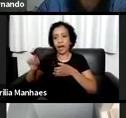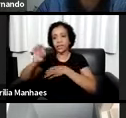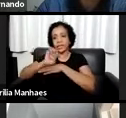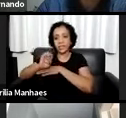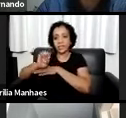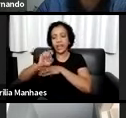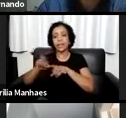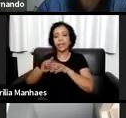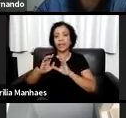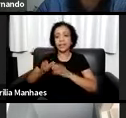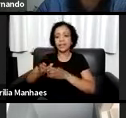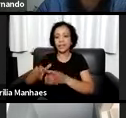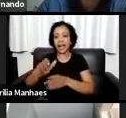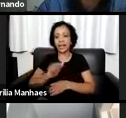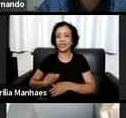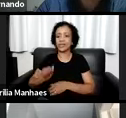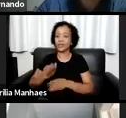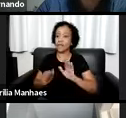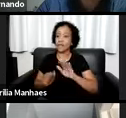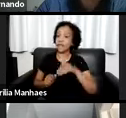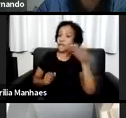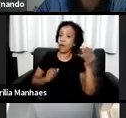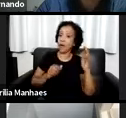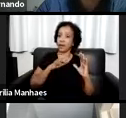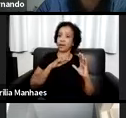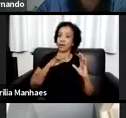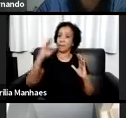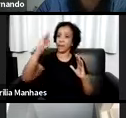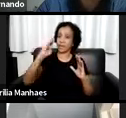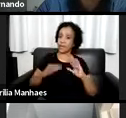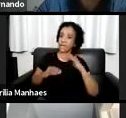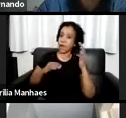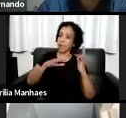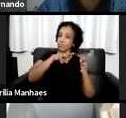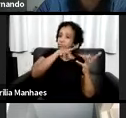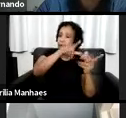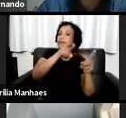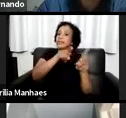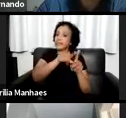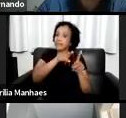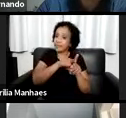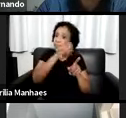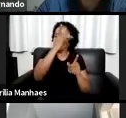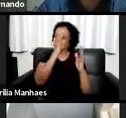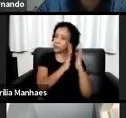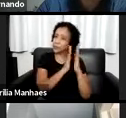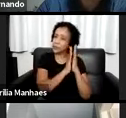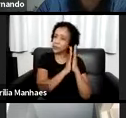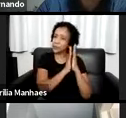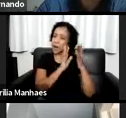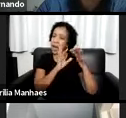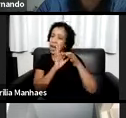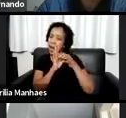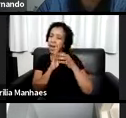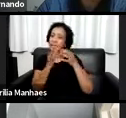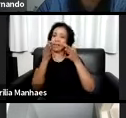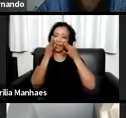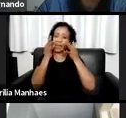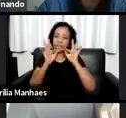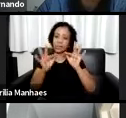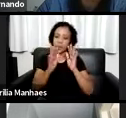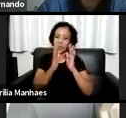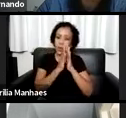dessa jornada. Através de inúmeros testemunhos que nós ouvimos em outros momentos ao vivo, e sem